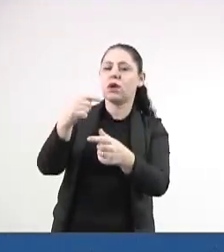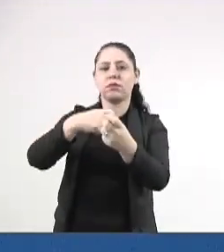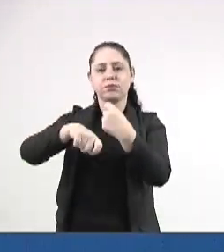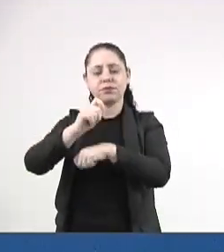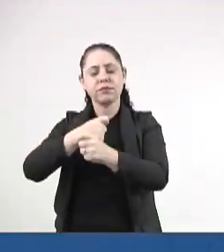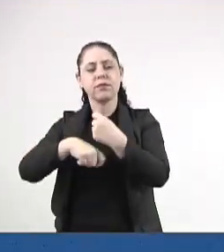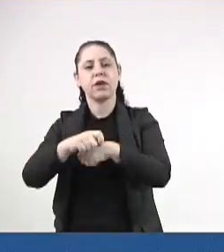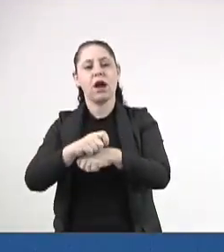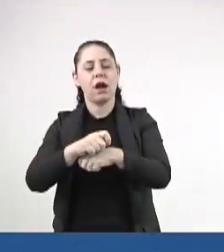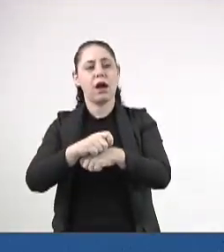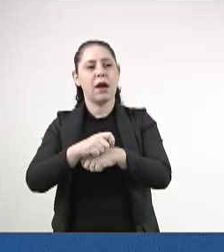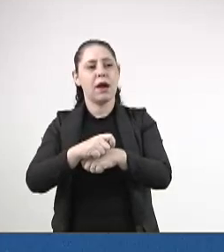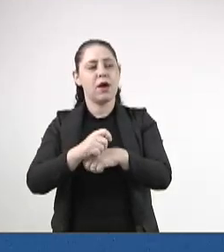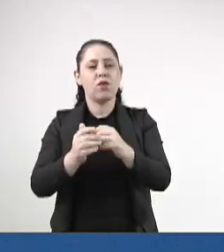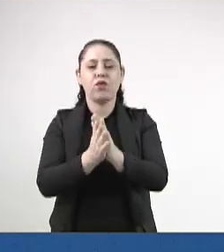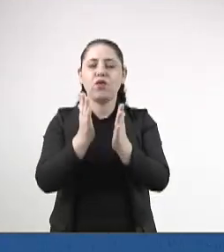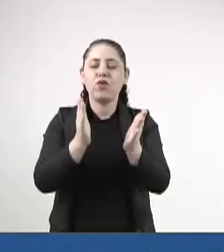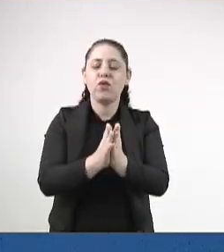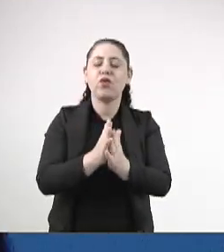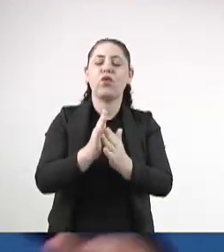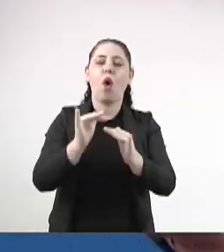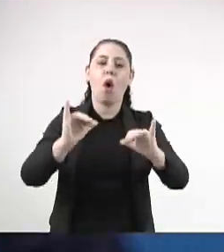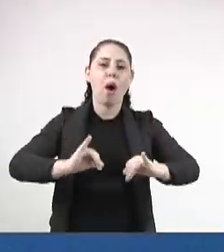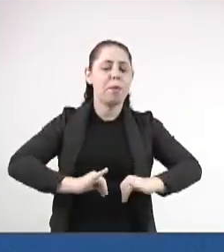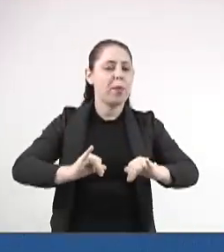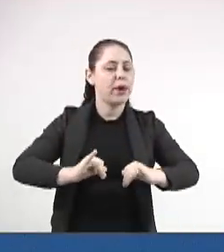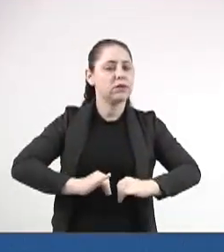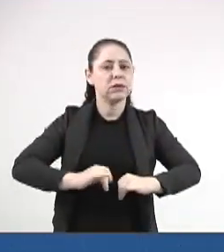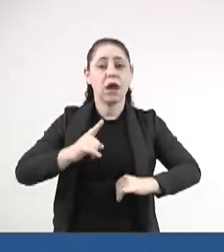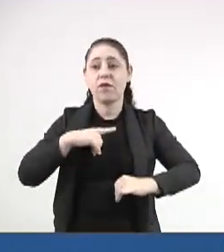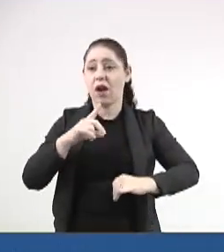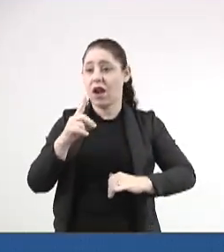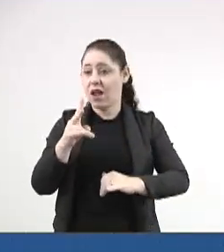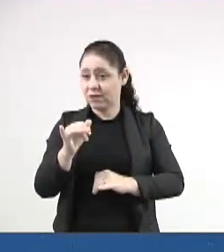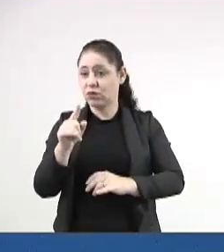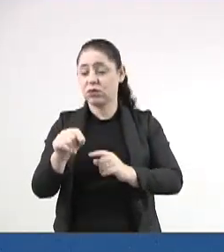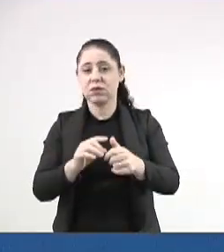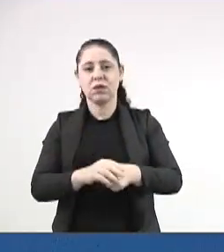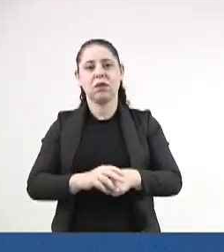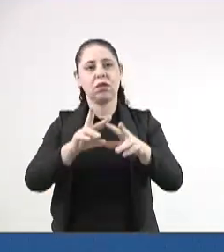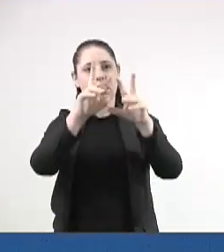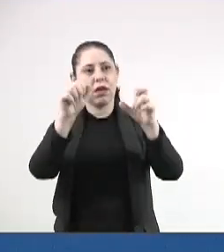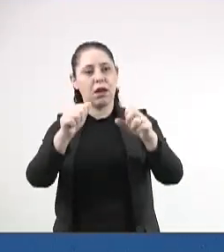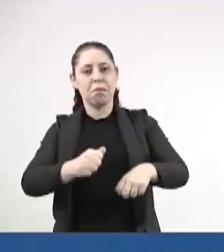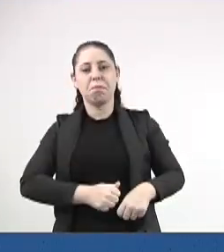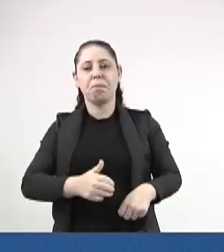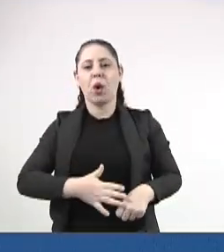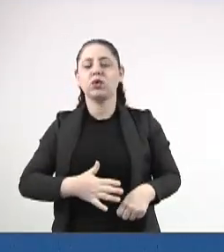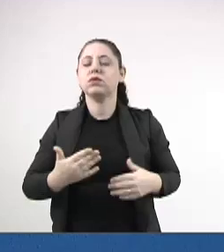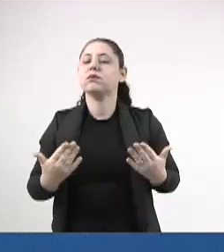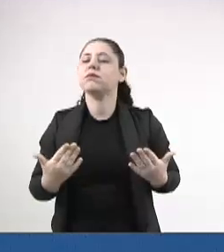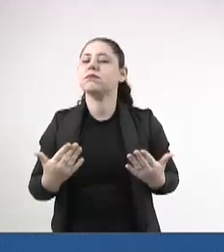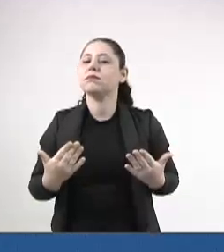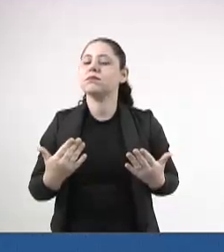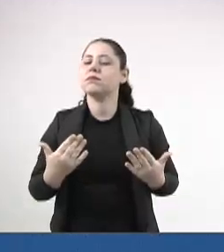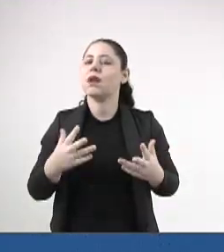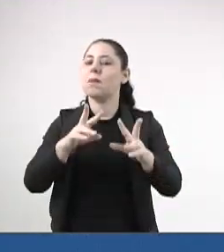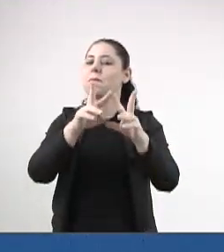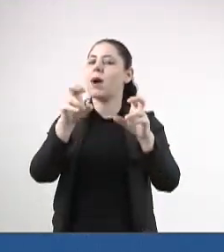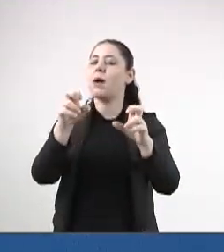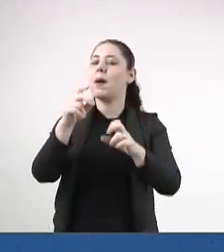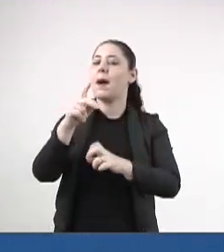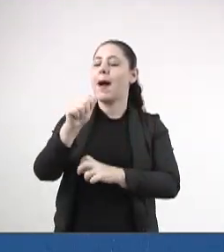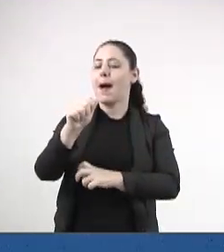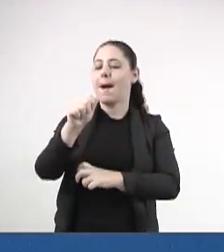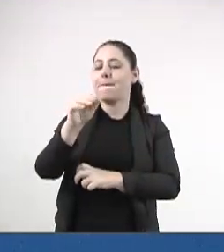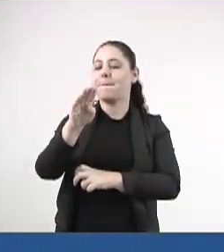combate à fome, à pobreza, à miséria no país. Aí vem alguém lá e coloca a pauta do aborto. A pauta do aborto